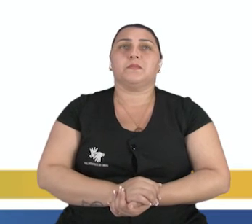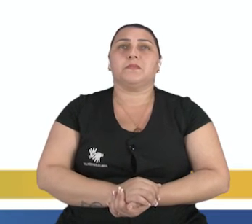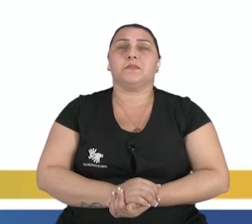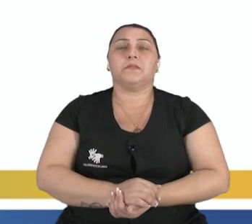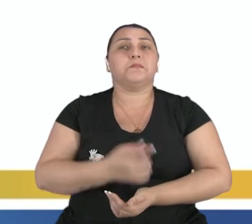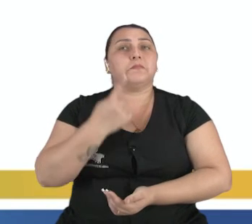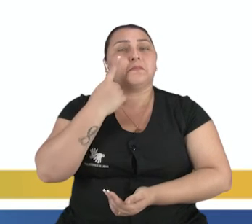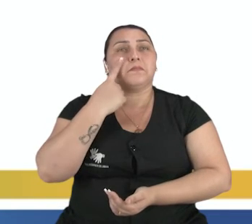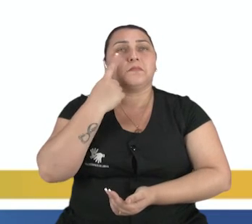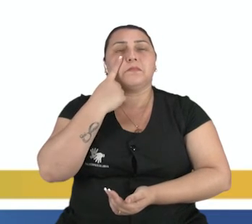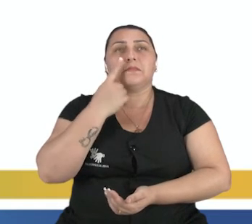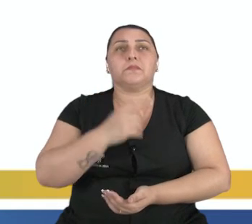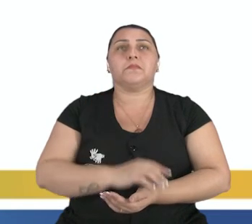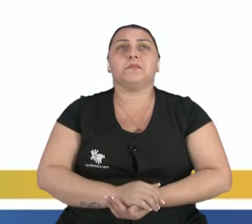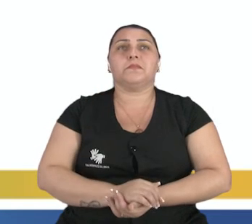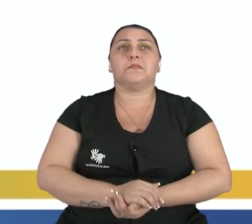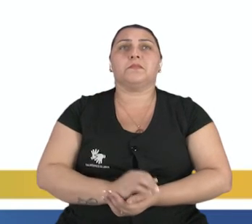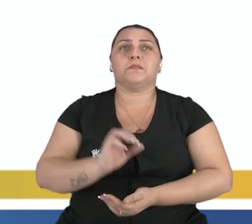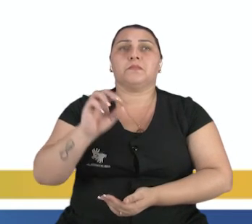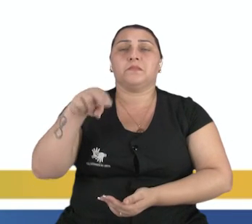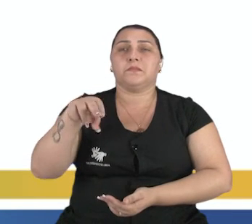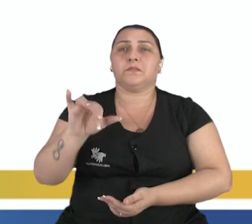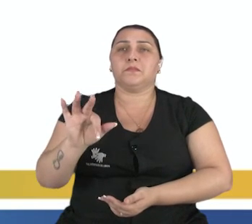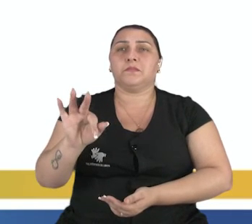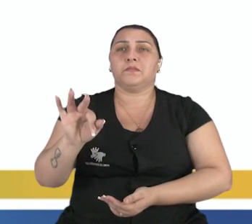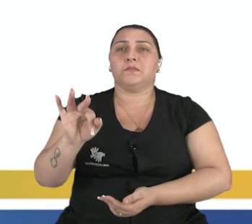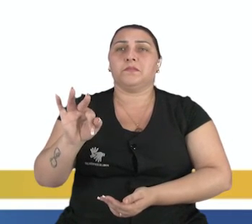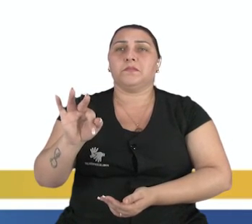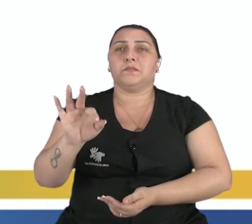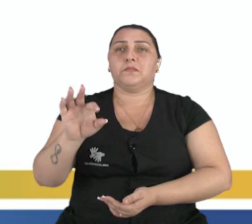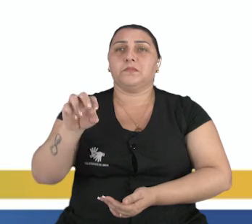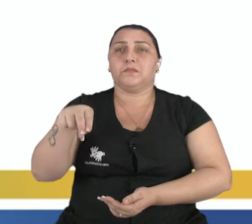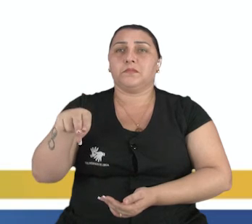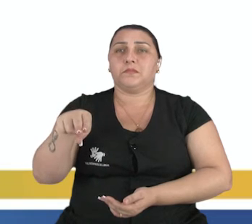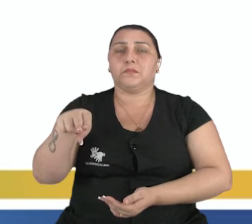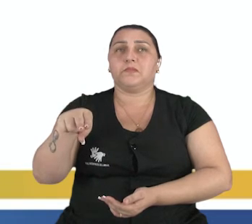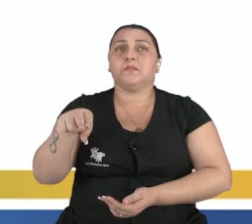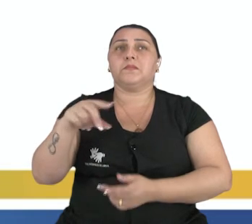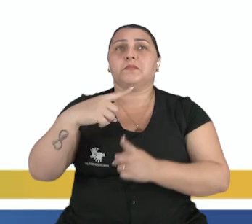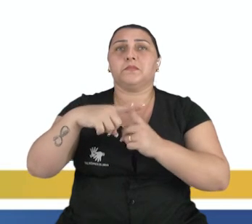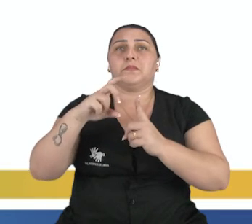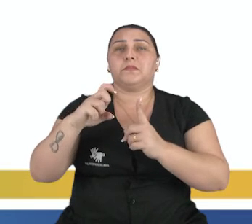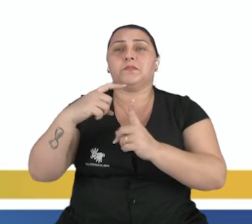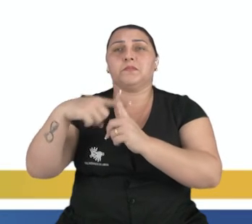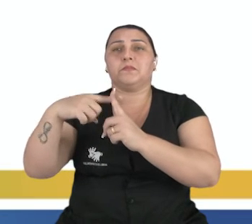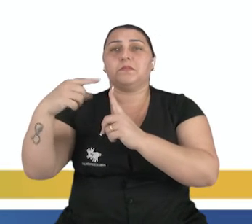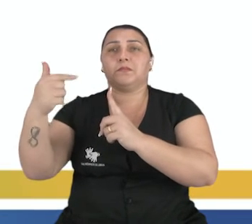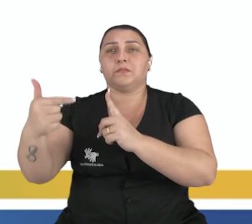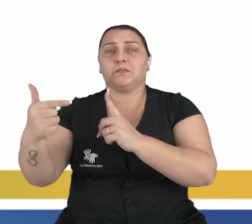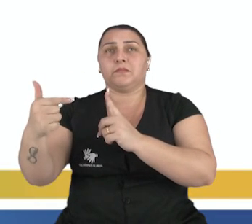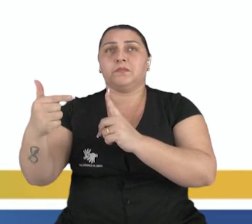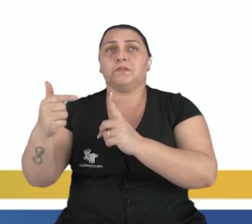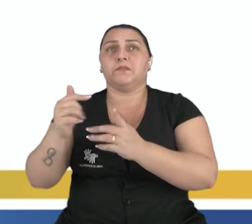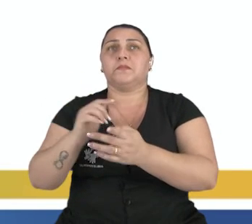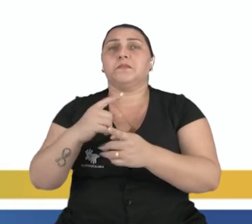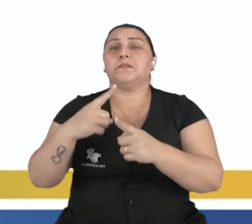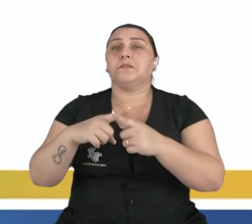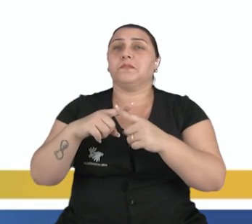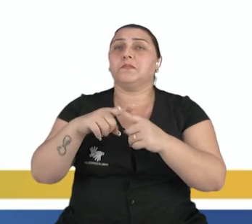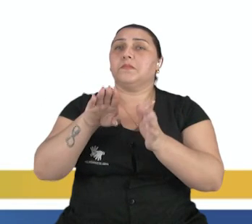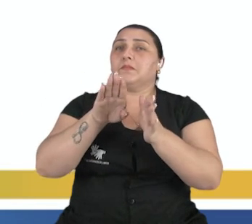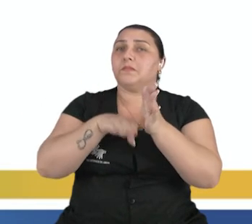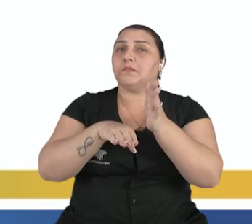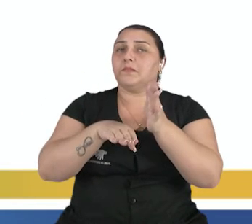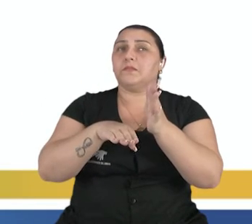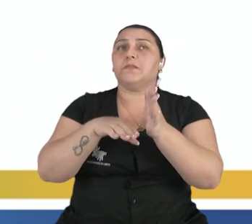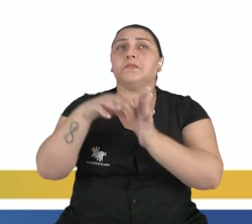E você observa que o nitrogênio ele passou de mais 5 para mais 2 do reagente,